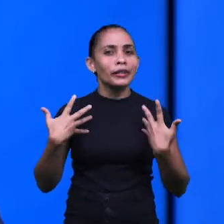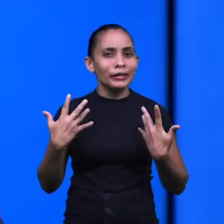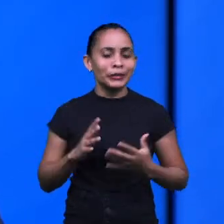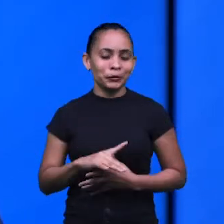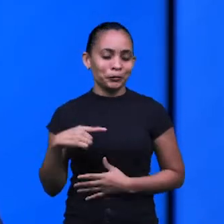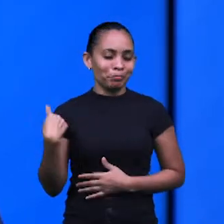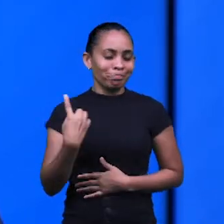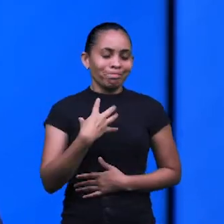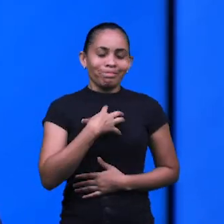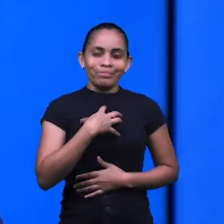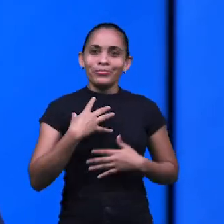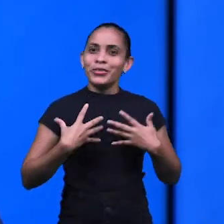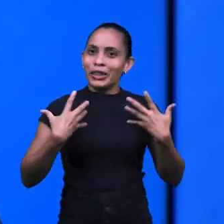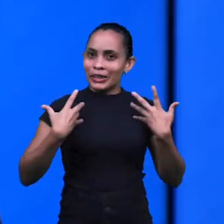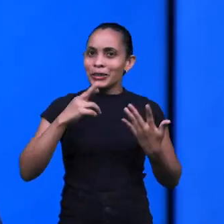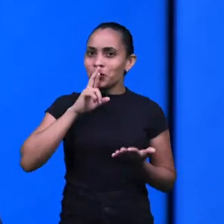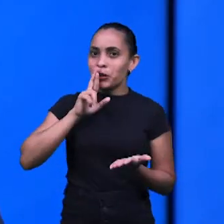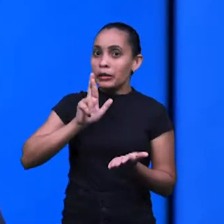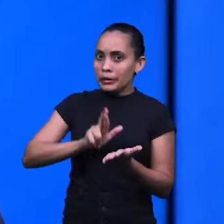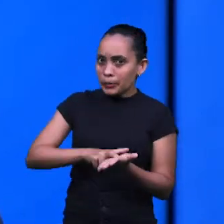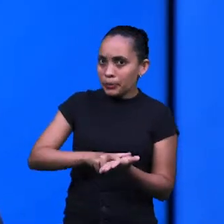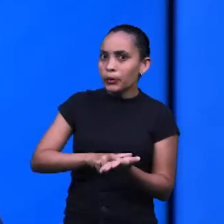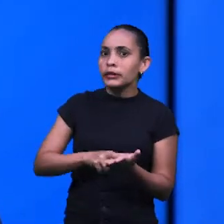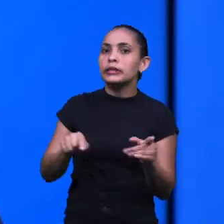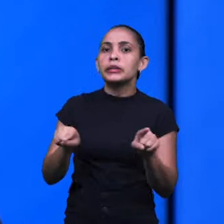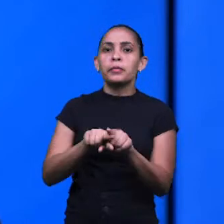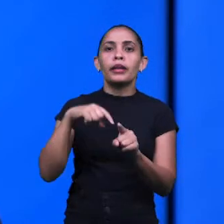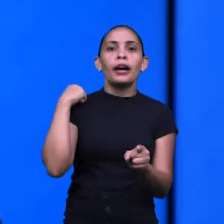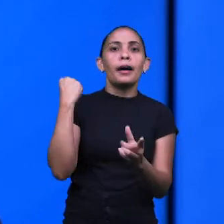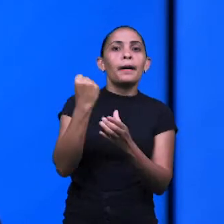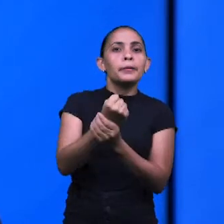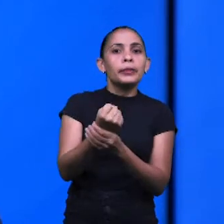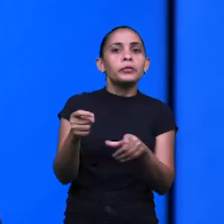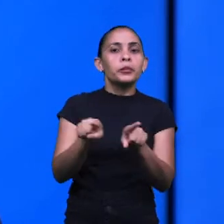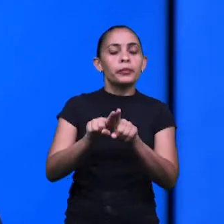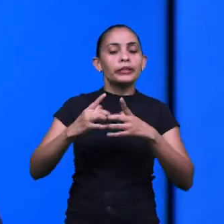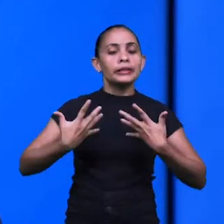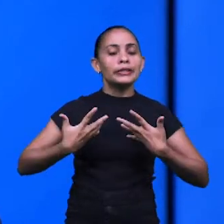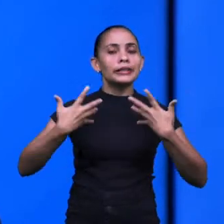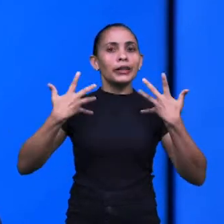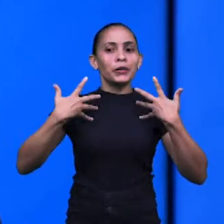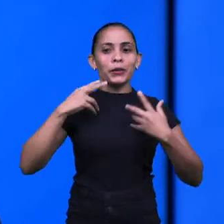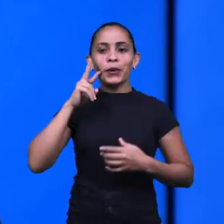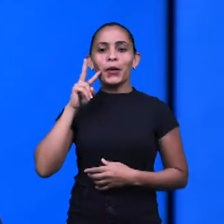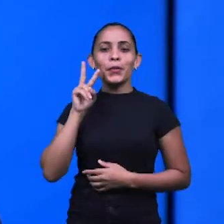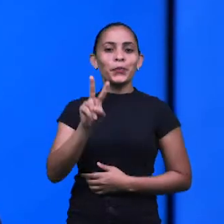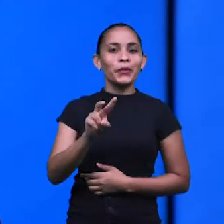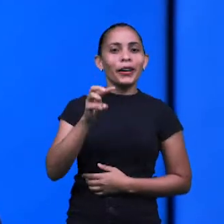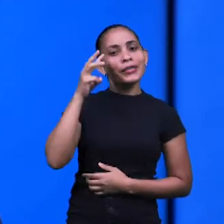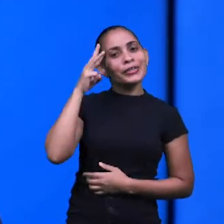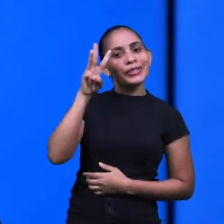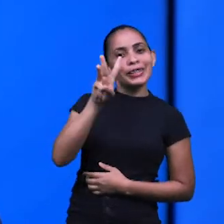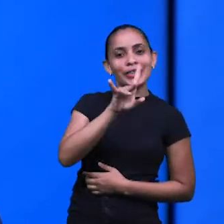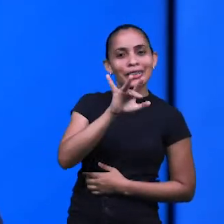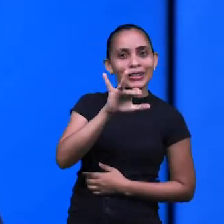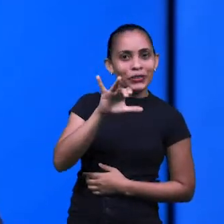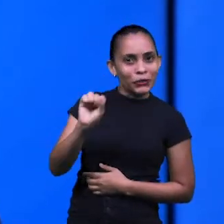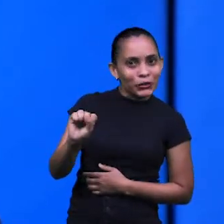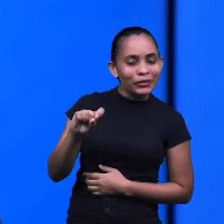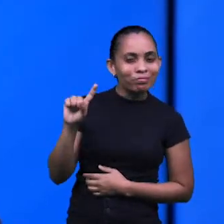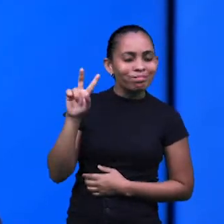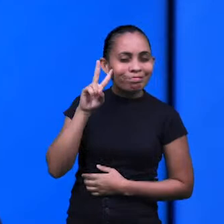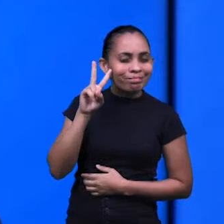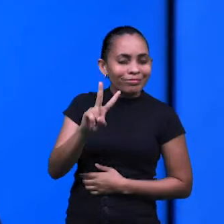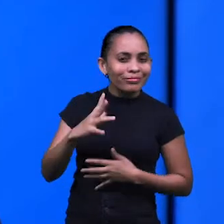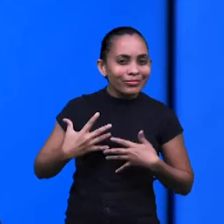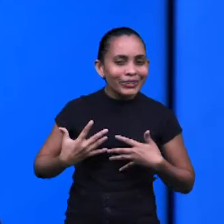nós ficamos muito felizes com essa resposta, que Abraão, ele se alegrou ao ver o terceiro dia. E eu vou